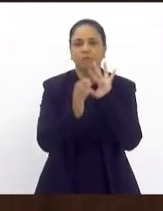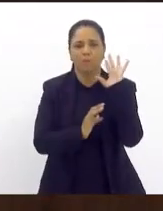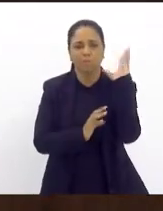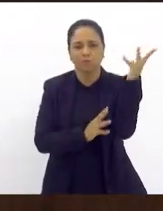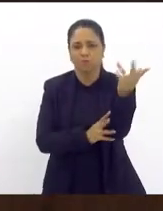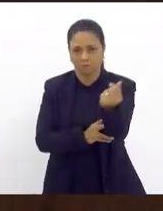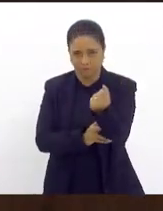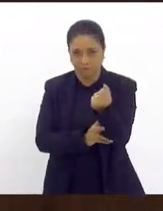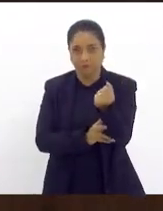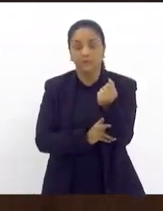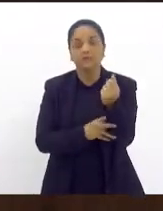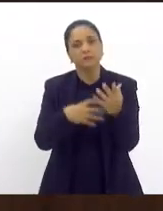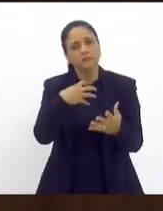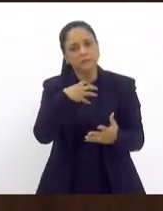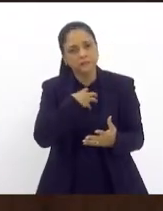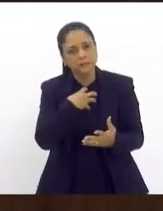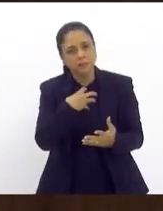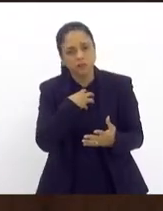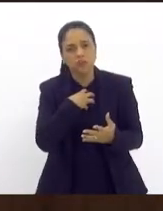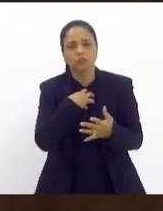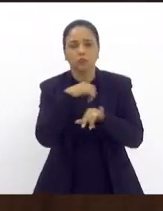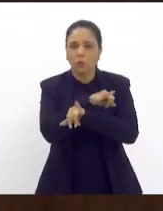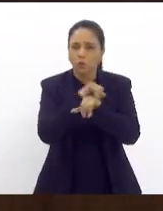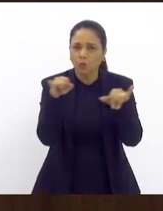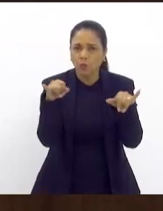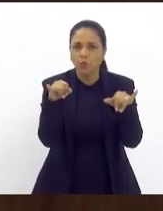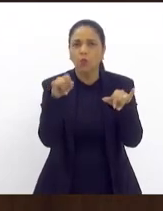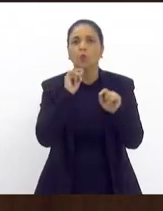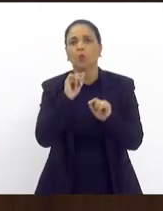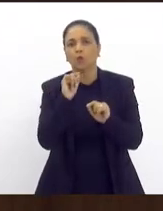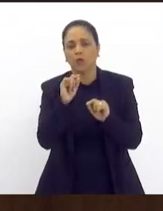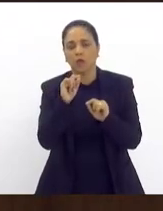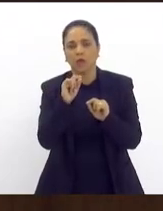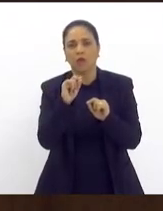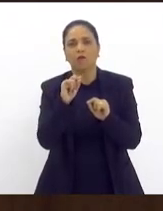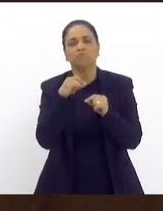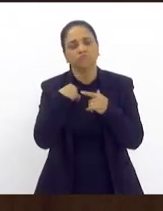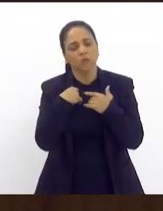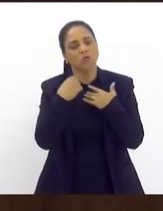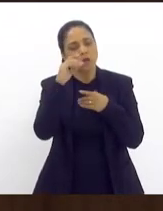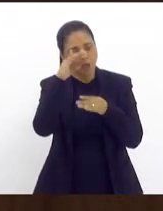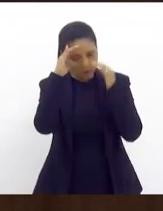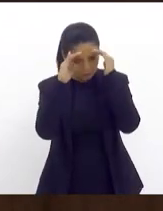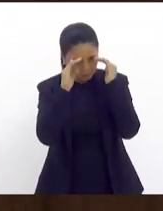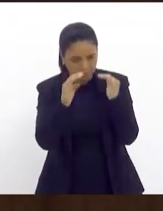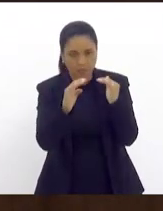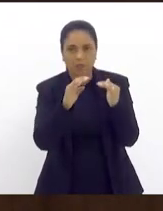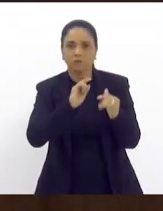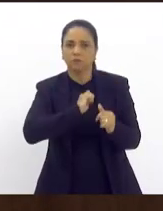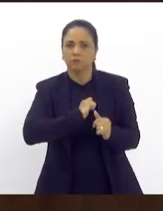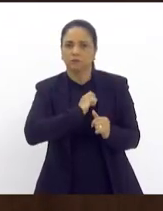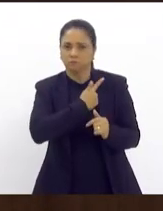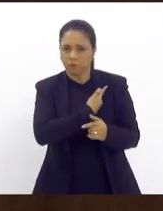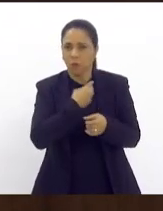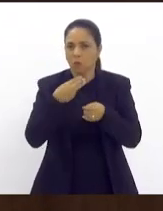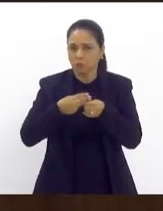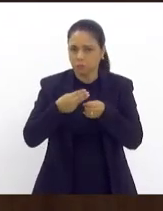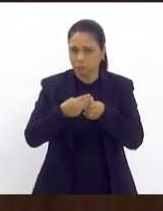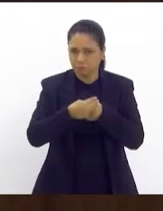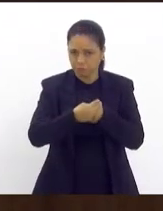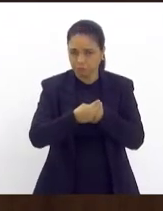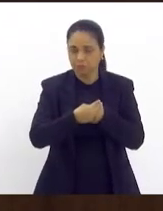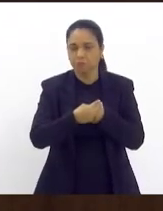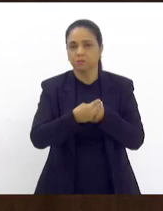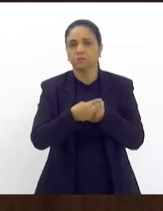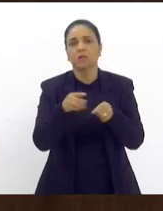esse sentido que eu quero dizer não só meu apreço ao município de São Gonçalo tive a oportunidade de